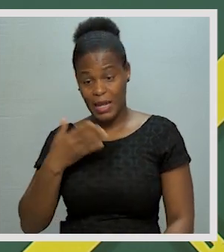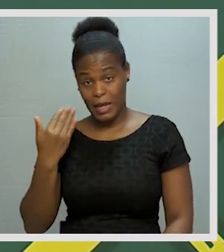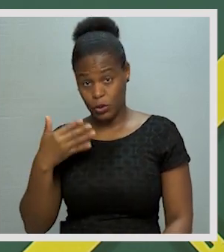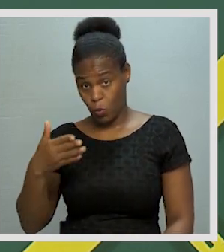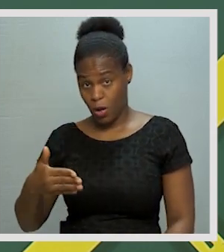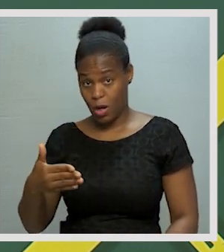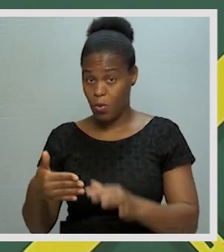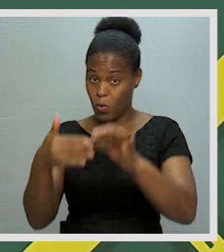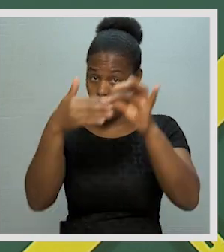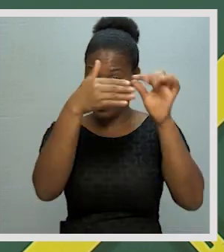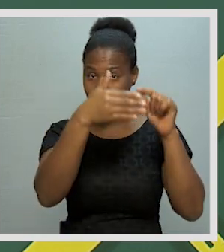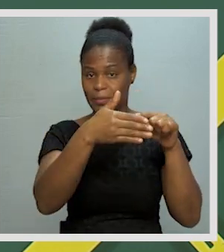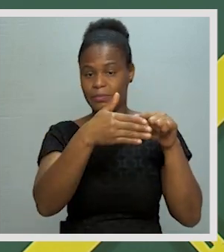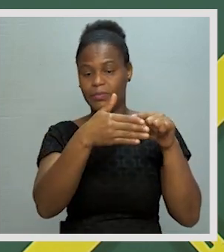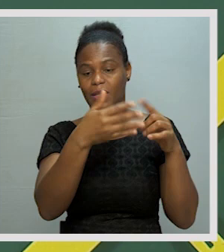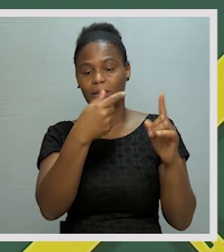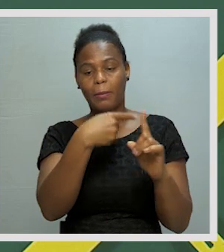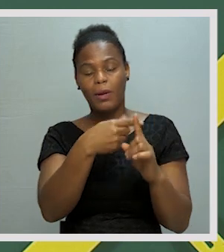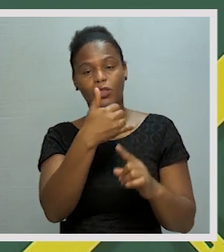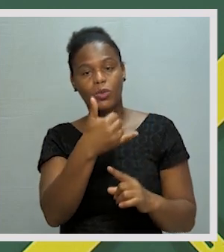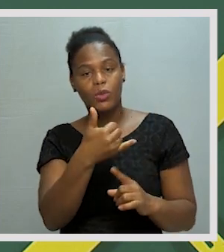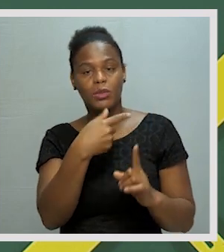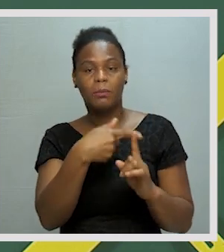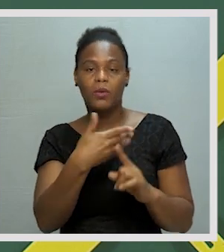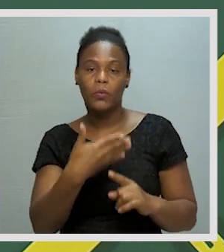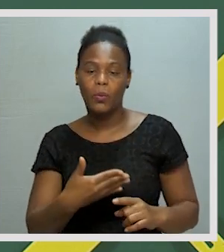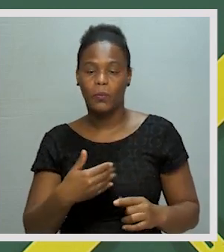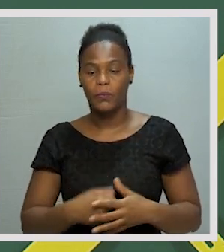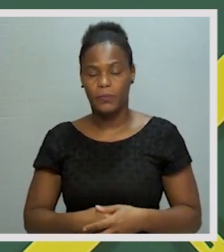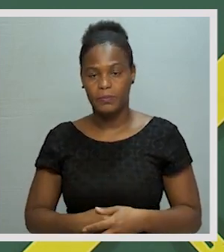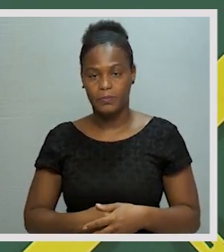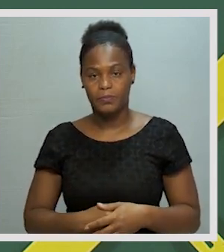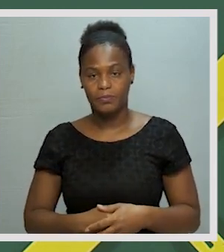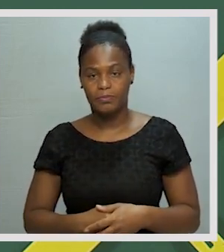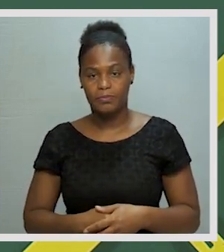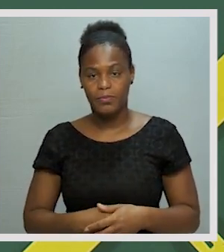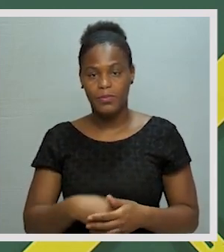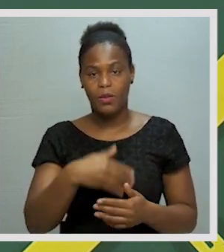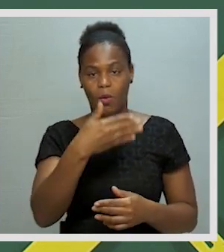transportado para a casa das